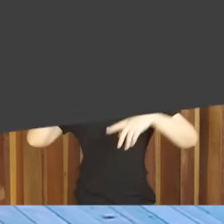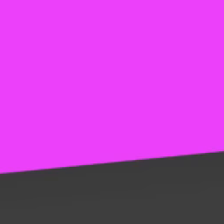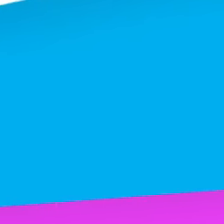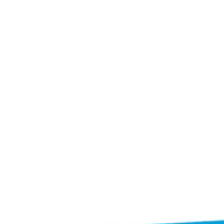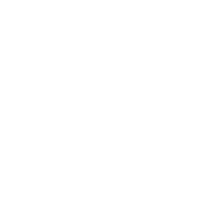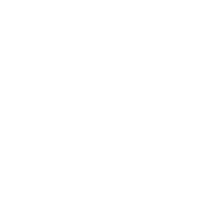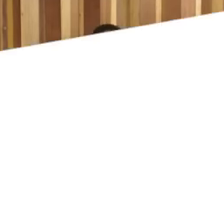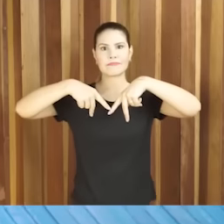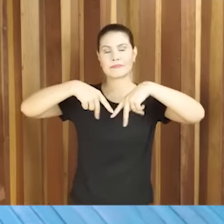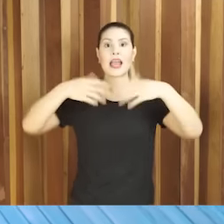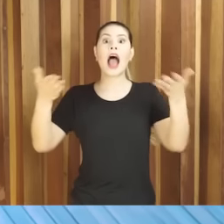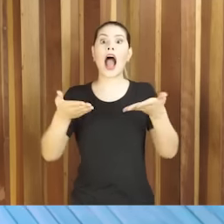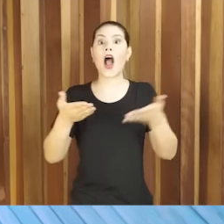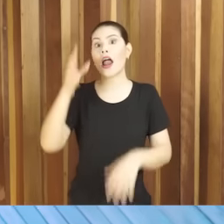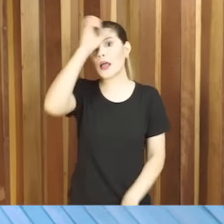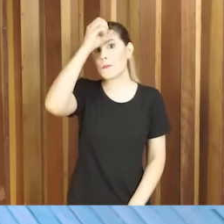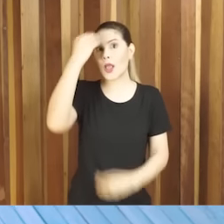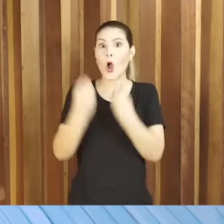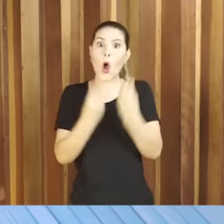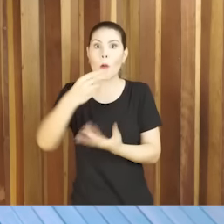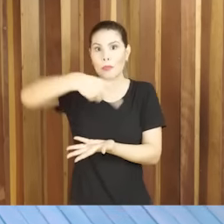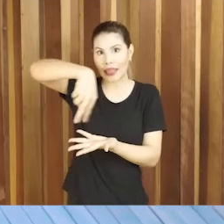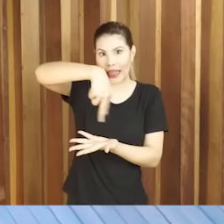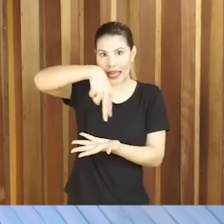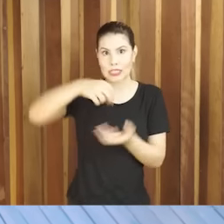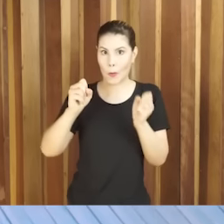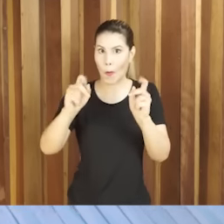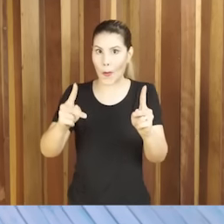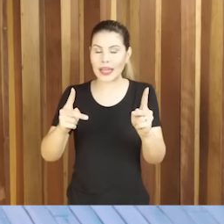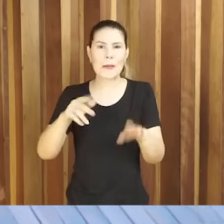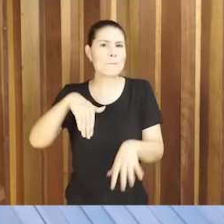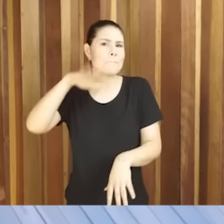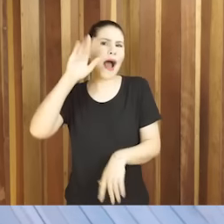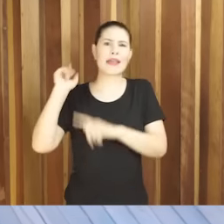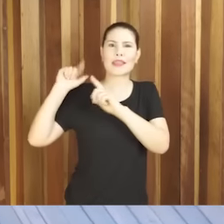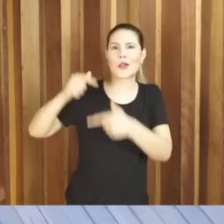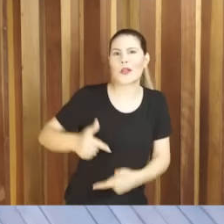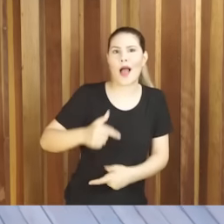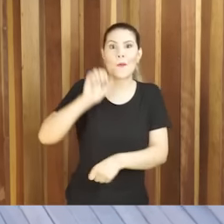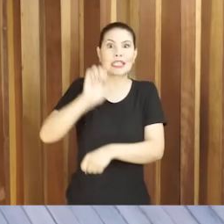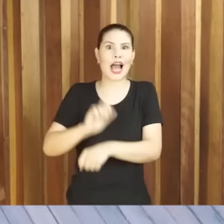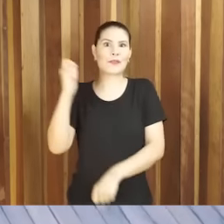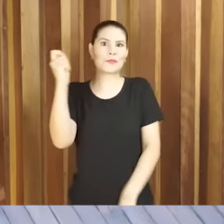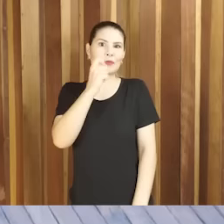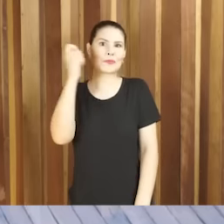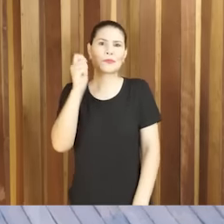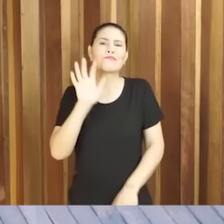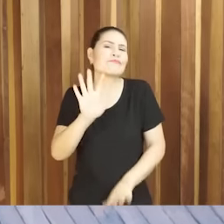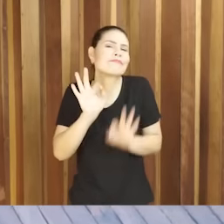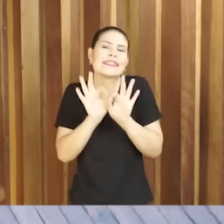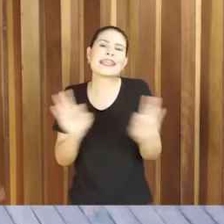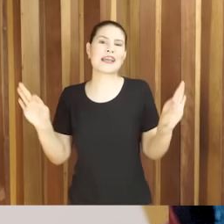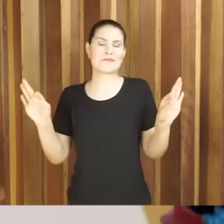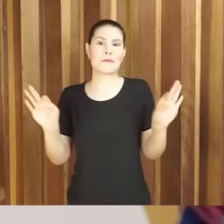pezinho. Então, gurizada, vamos aprender a dançar a dança do pezinho? A nossa dança mais tradicional desse estado